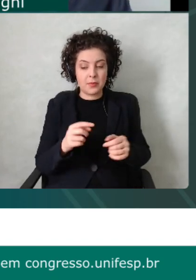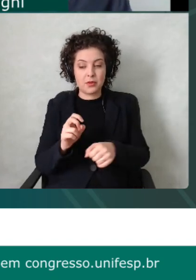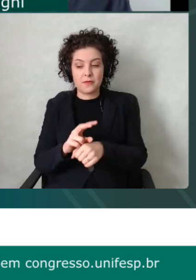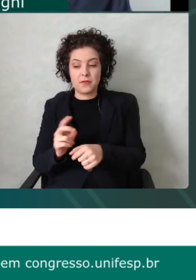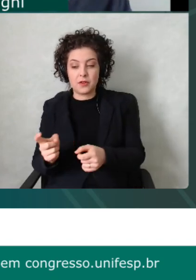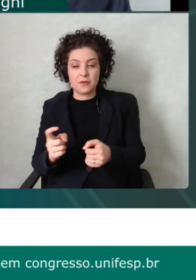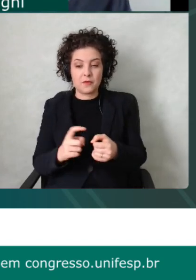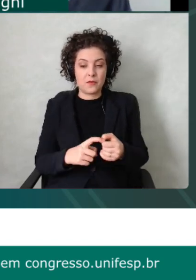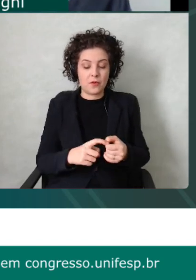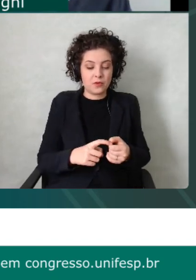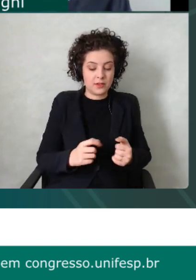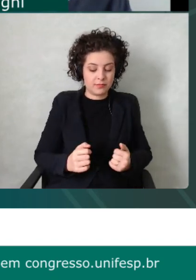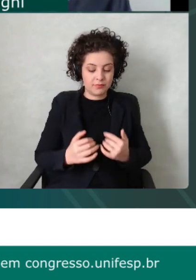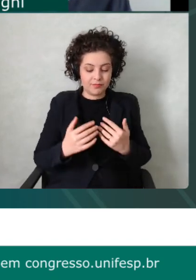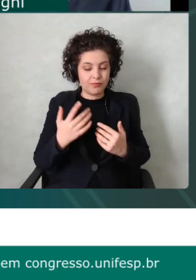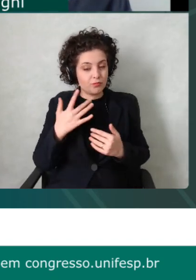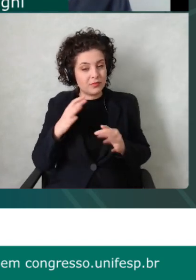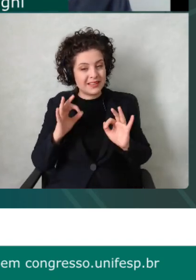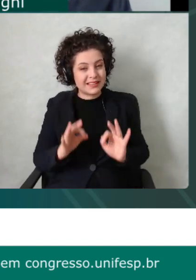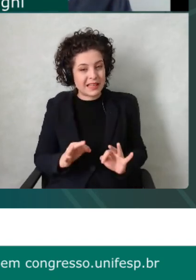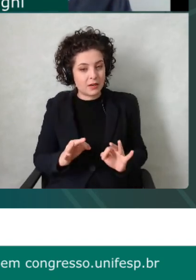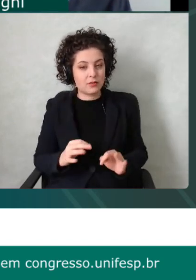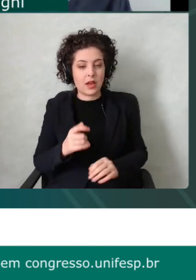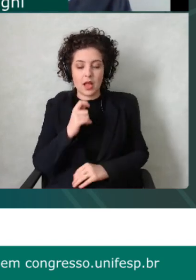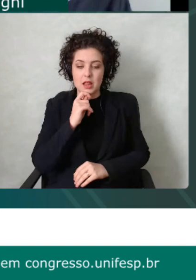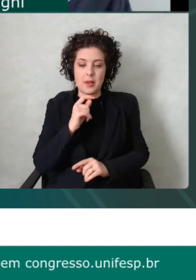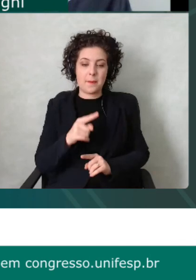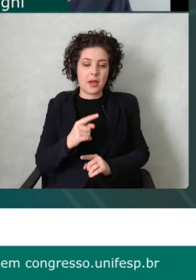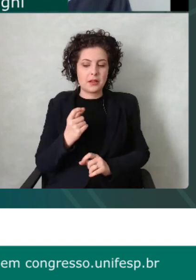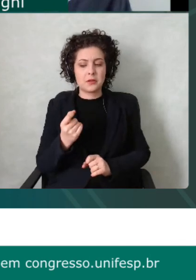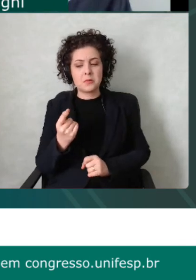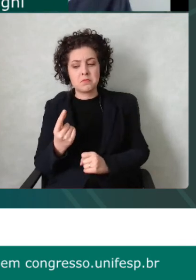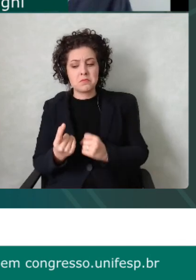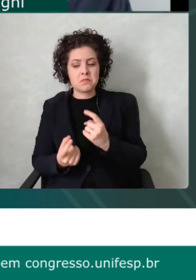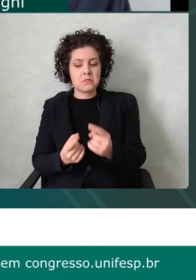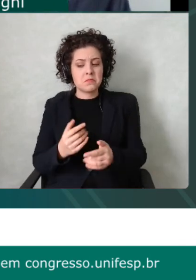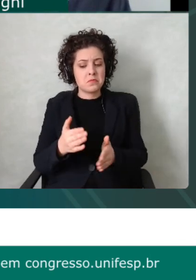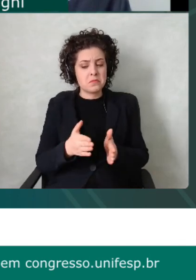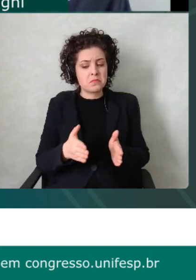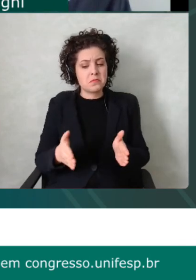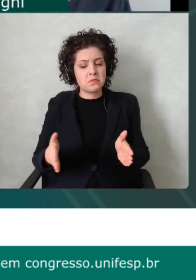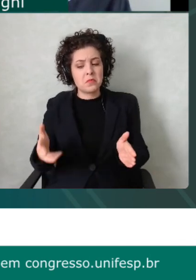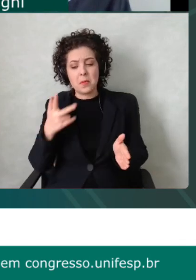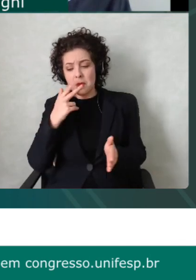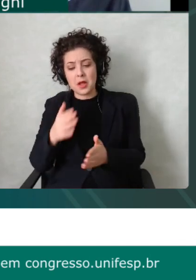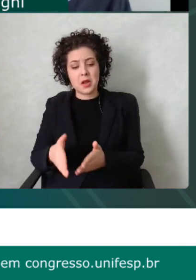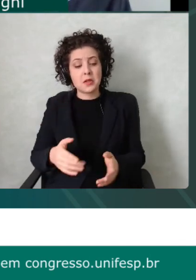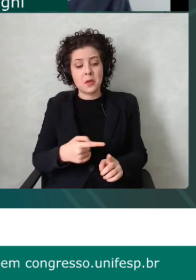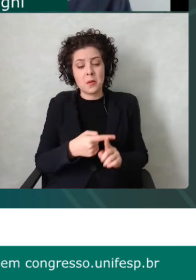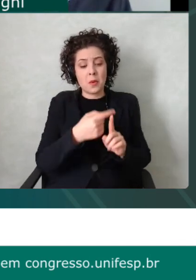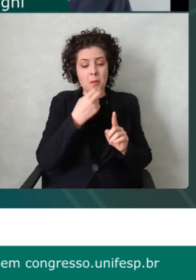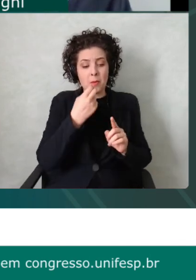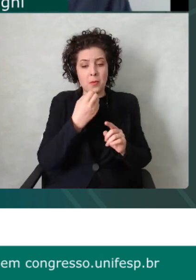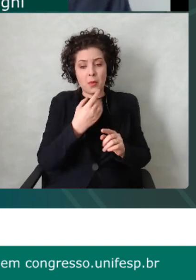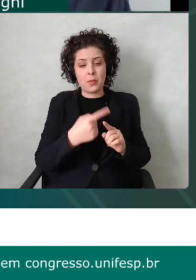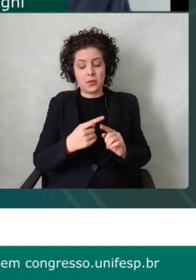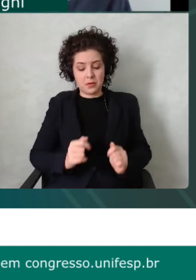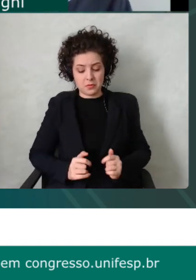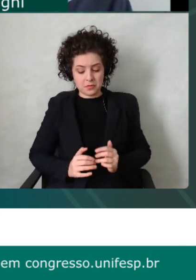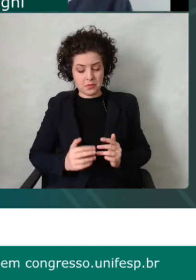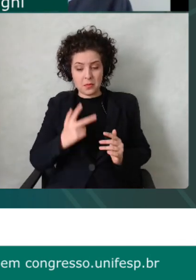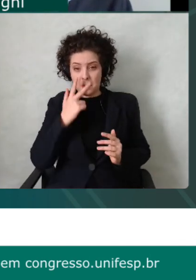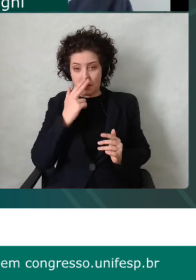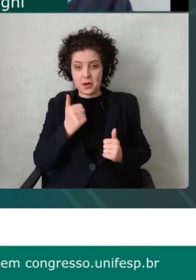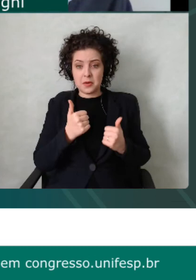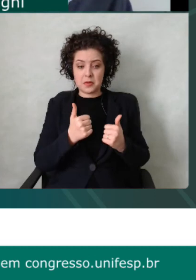essa garantia. Mas os sinais que esse paciente mostra são sinais bons, porque a imunidade dele aparentemente está indo embora, os anticorpos